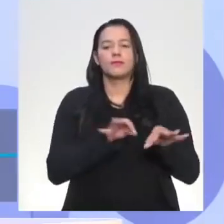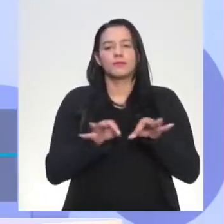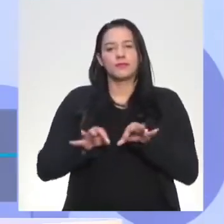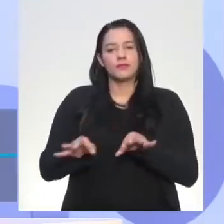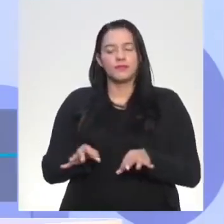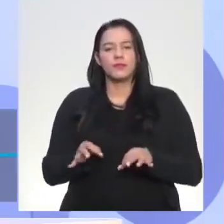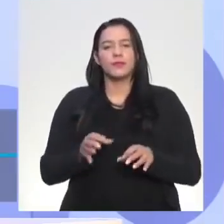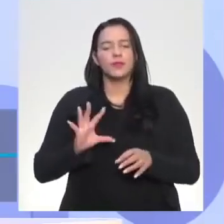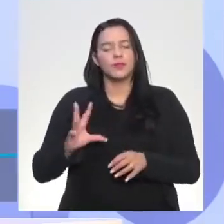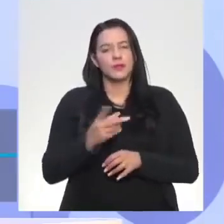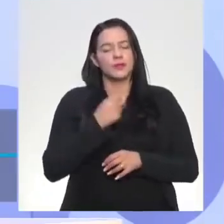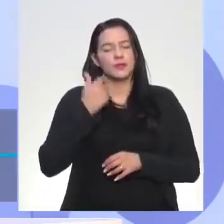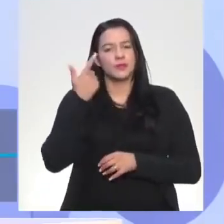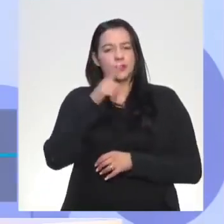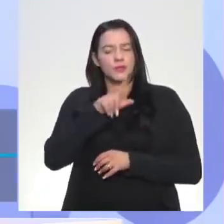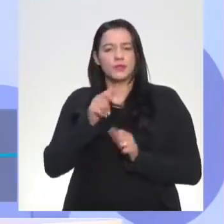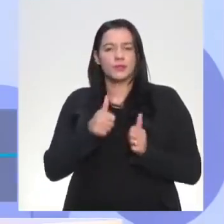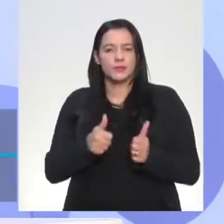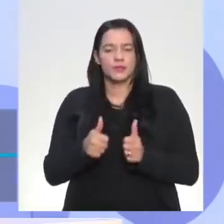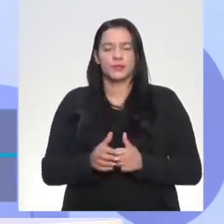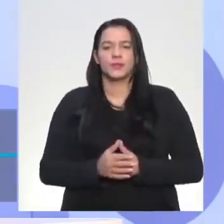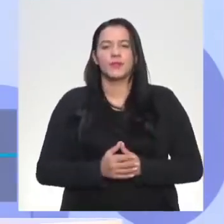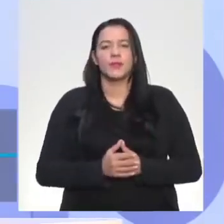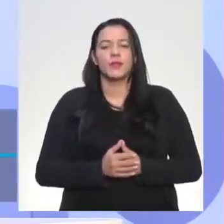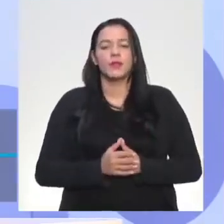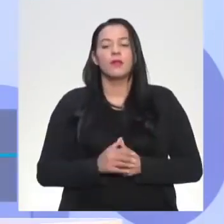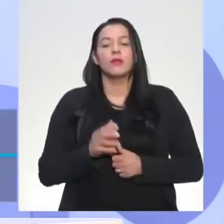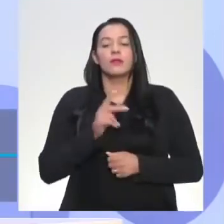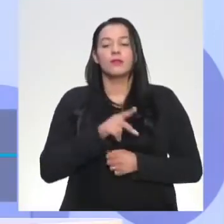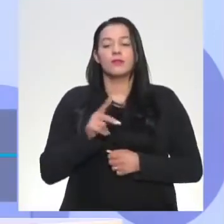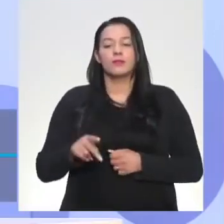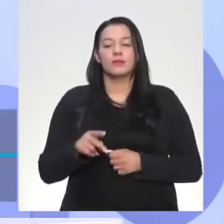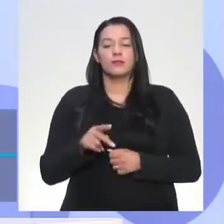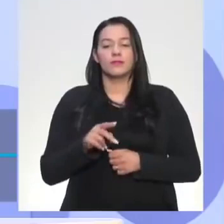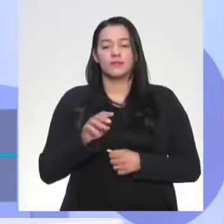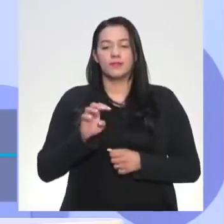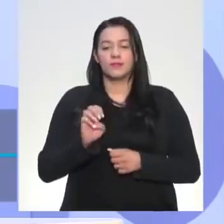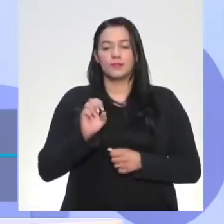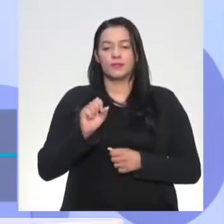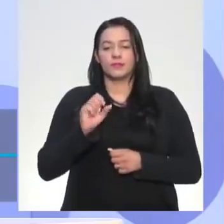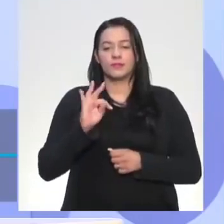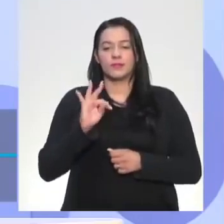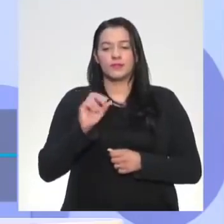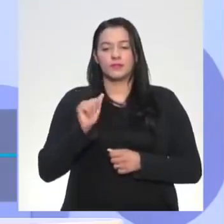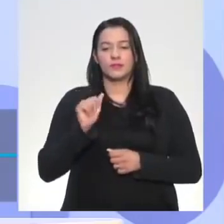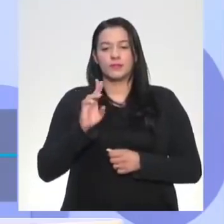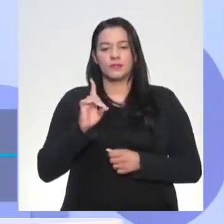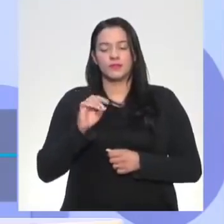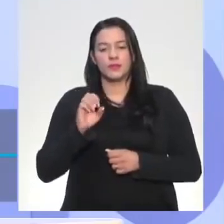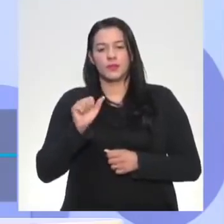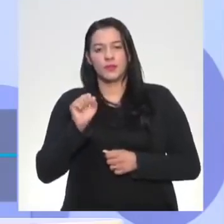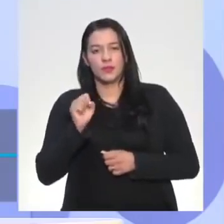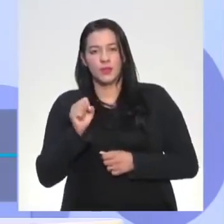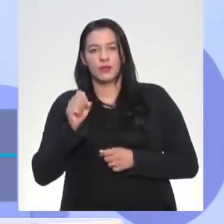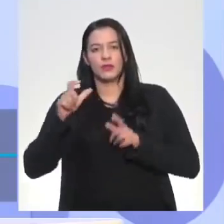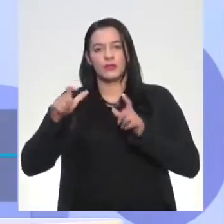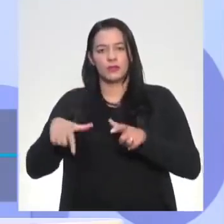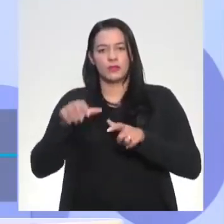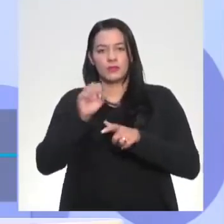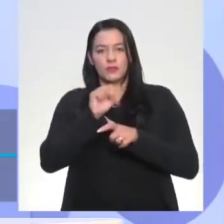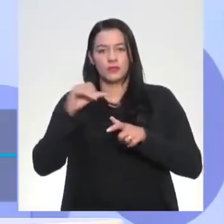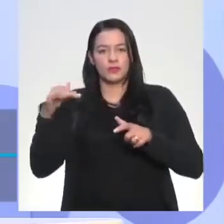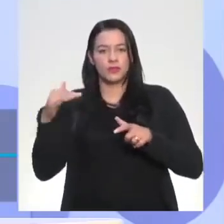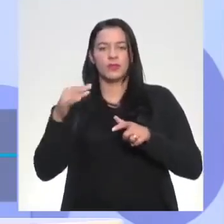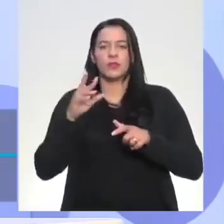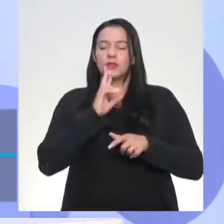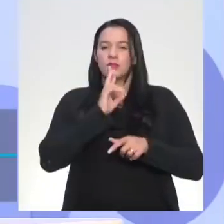tudo dá certo lá no final. O professor Valdir está com o pessoal da Escola Estadual Francisco Meira de Santos, sextos anos, e eles descrevem